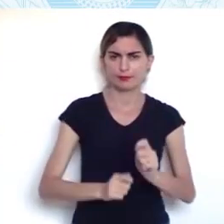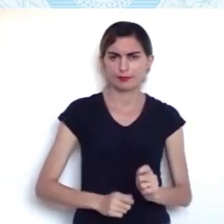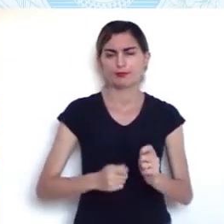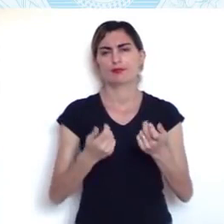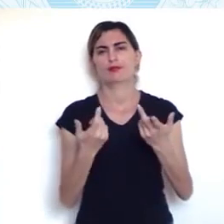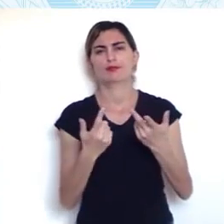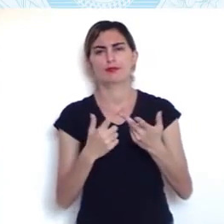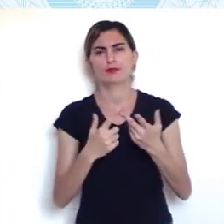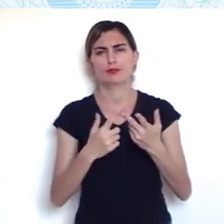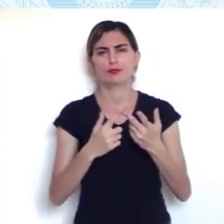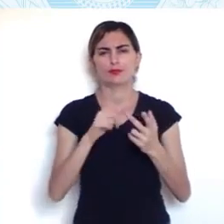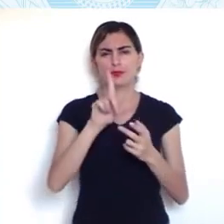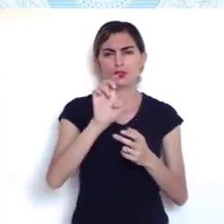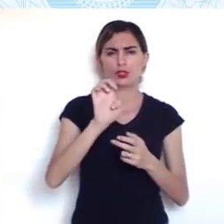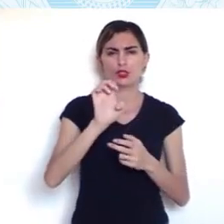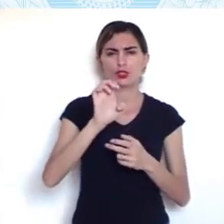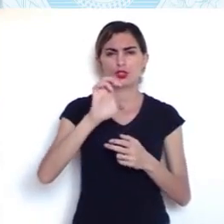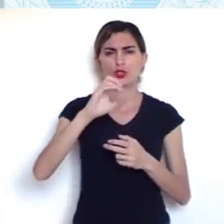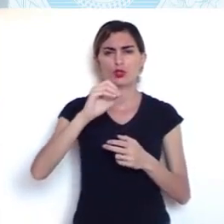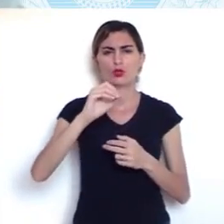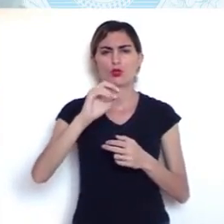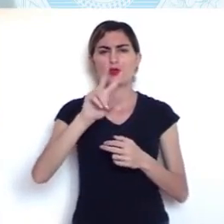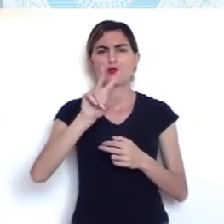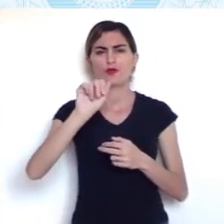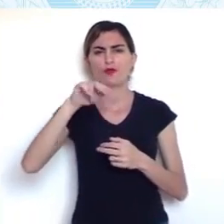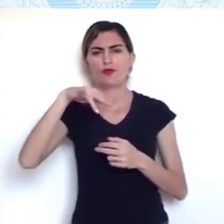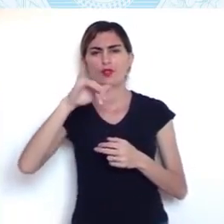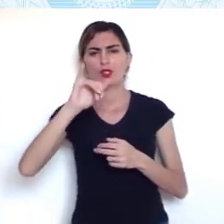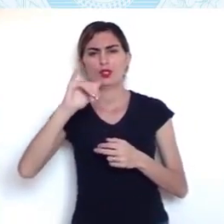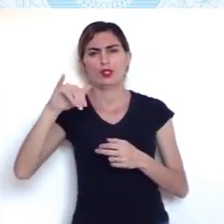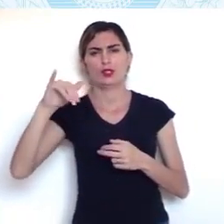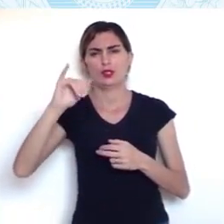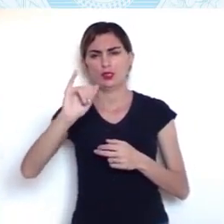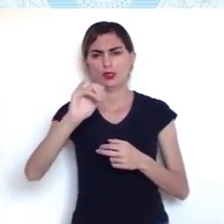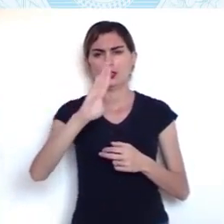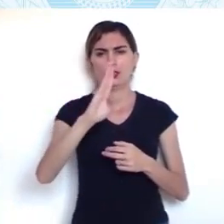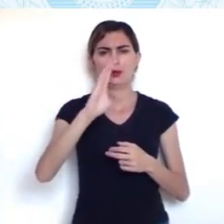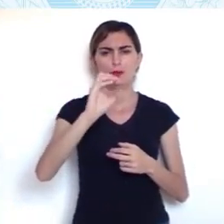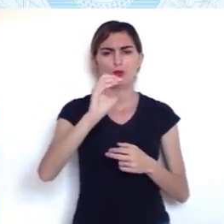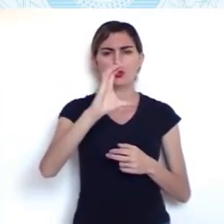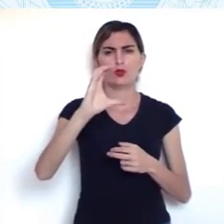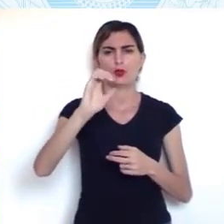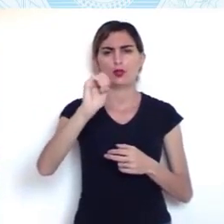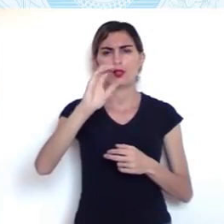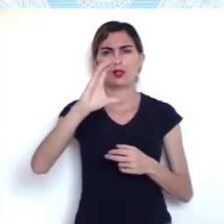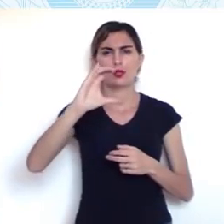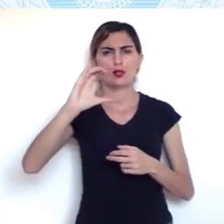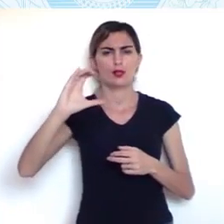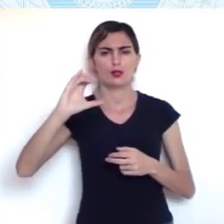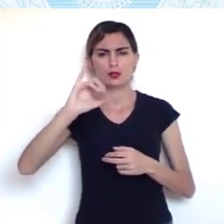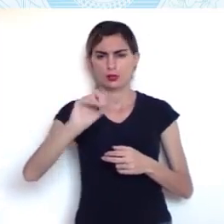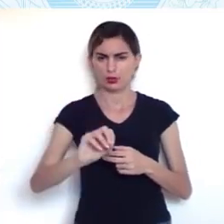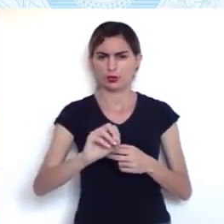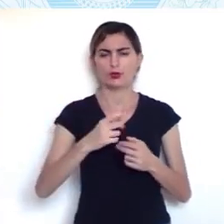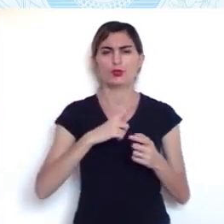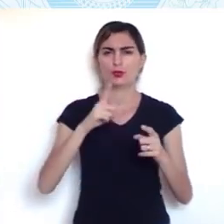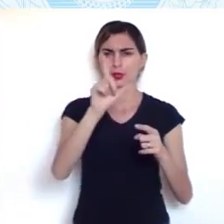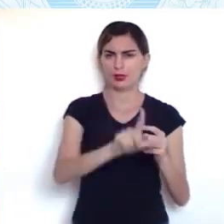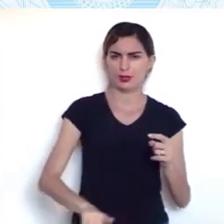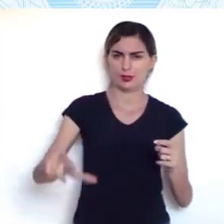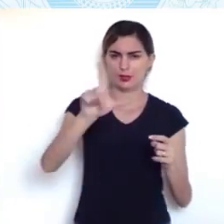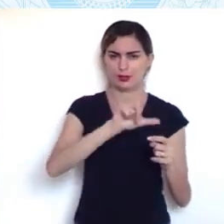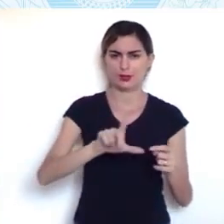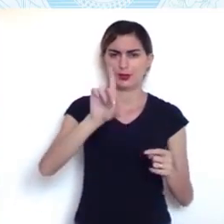obras, né? O Giovanni Boccaccio, né? Aí você tem a ilustração da